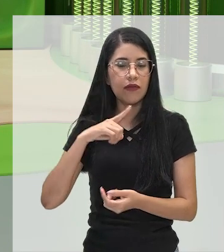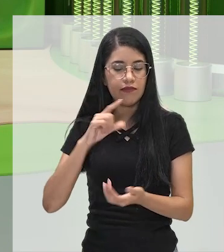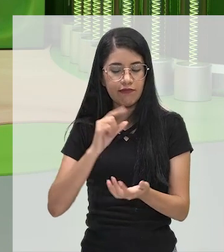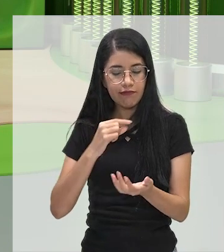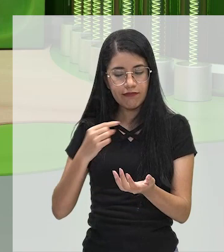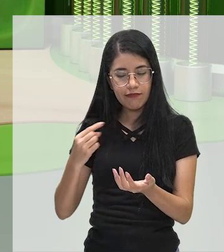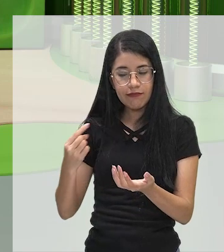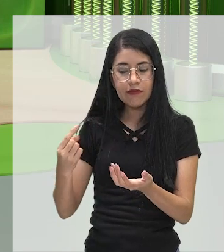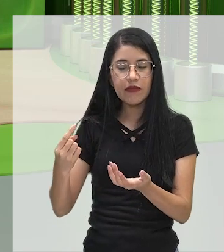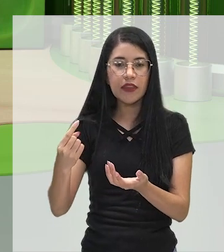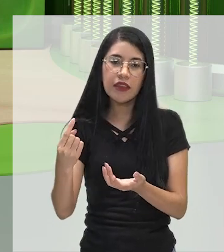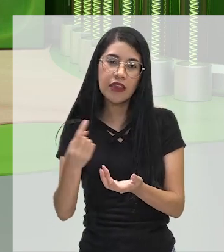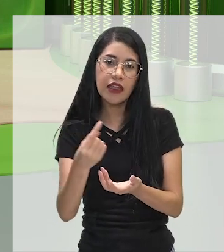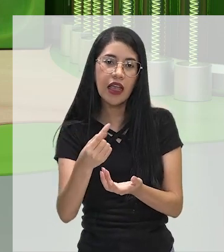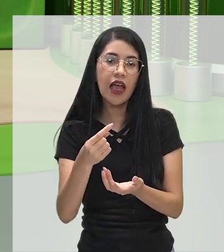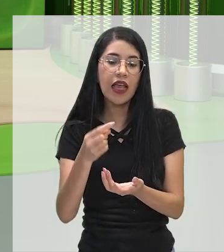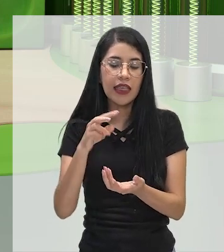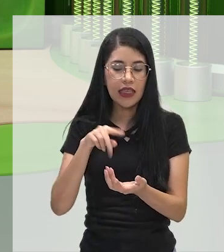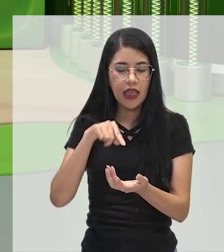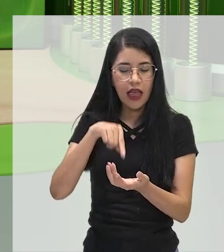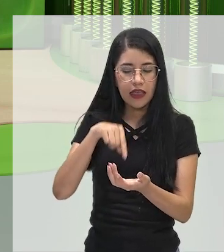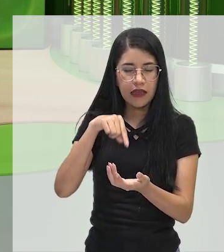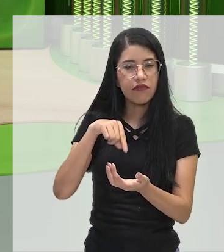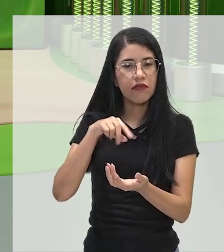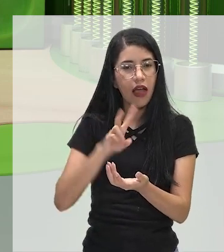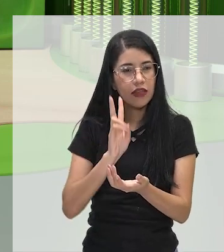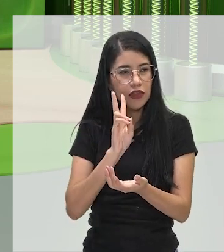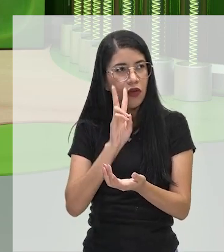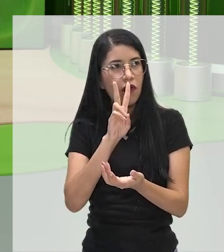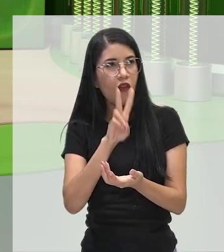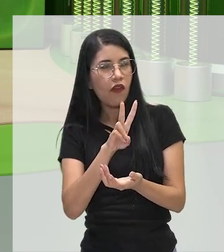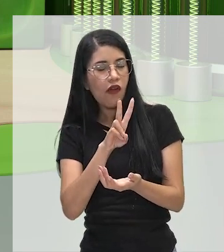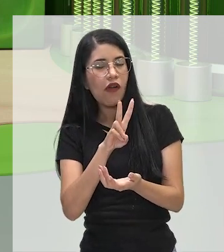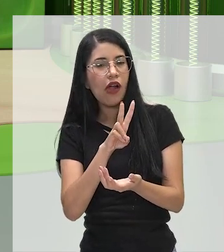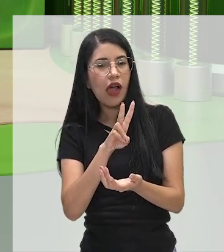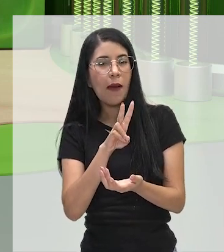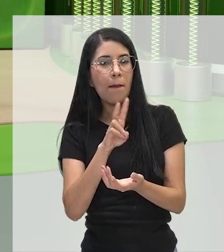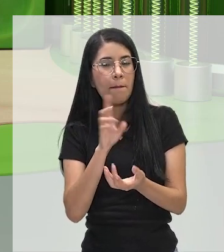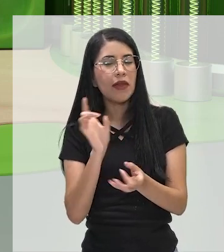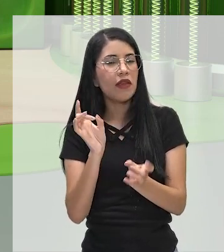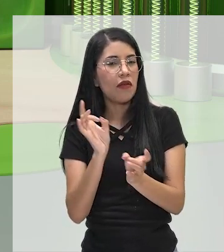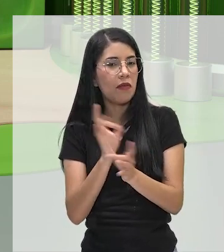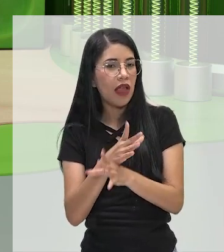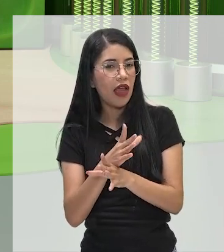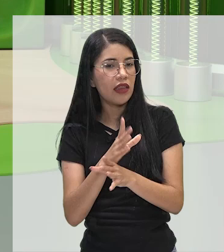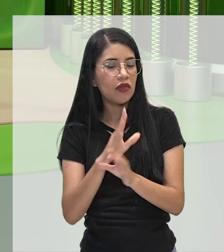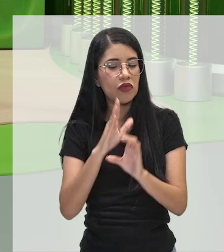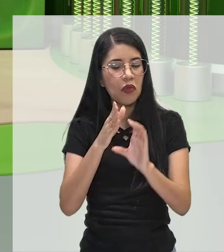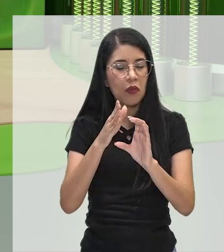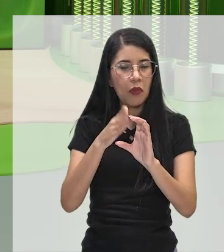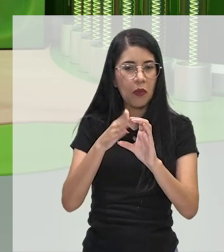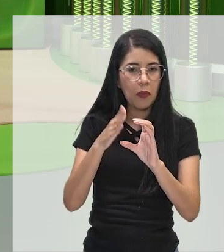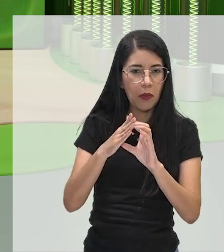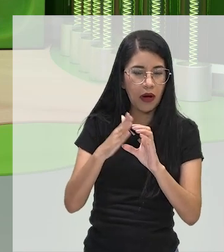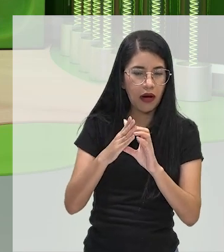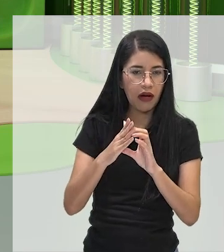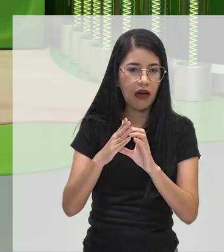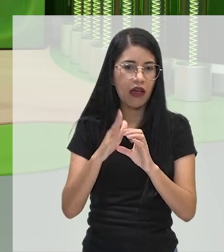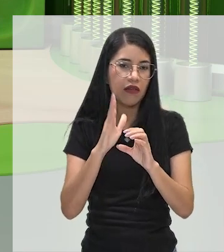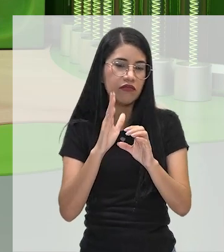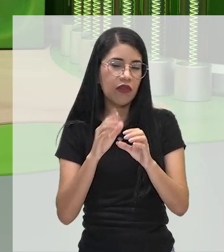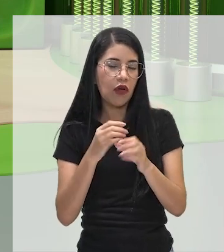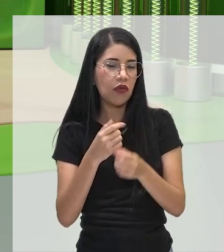recebendo, e da posição que a gente estiver aqui na Terra, a gente vai conseguir observar ou ela completa, ou só um quarto, né, ou até mesmo